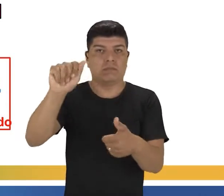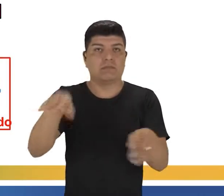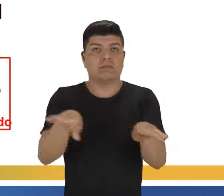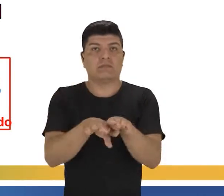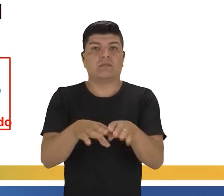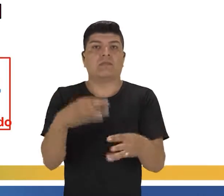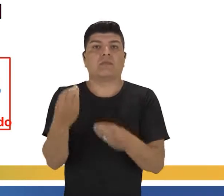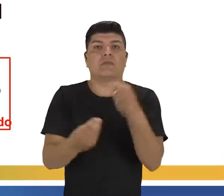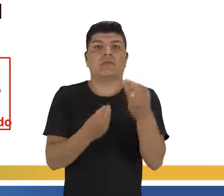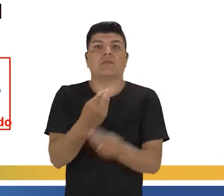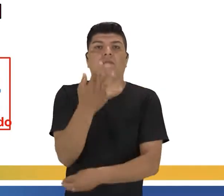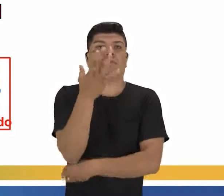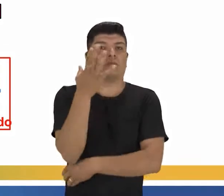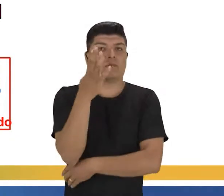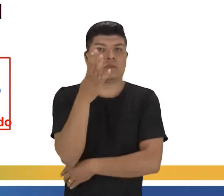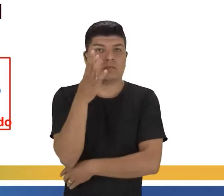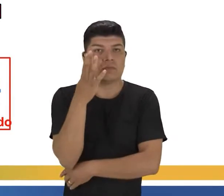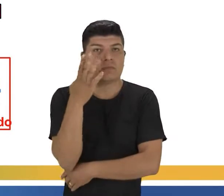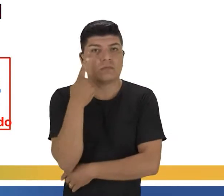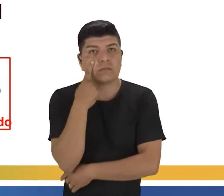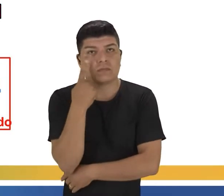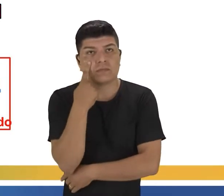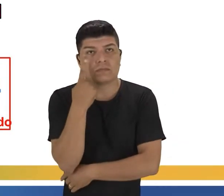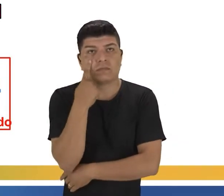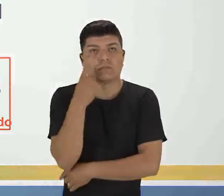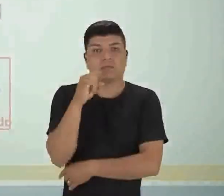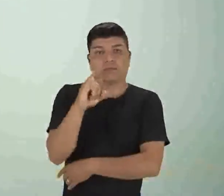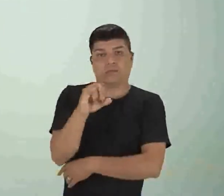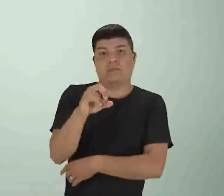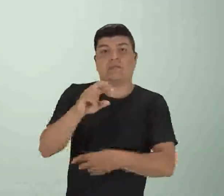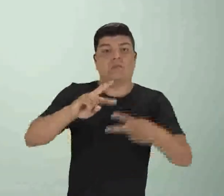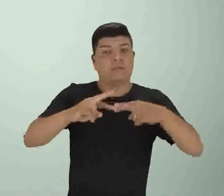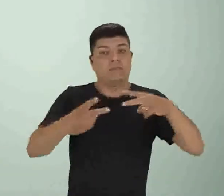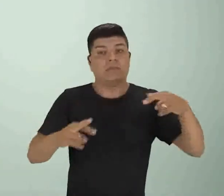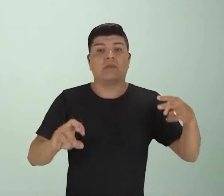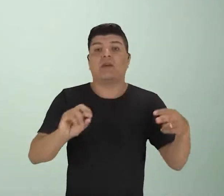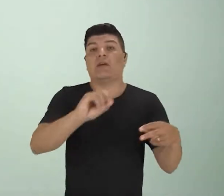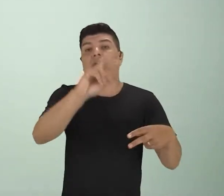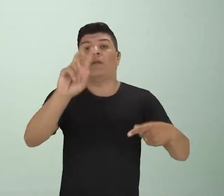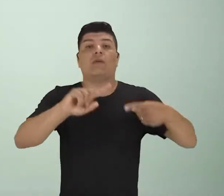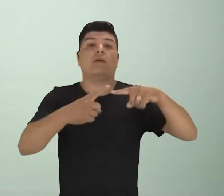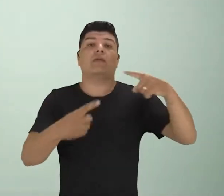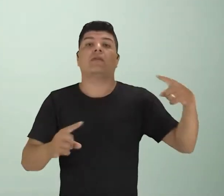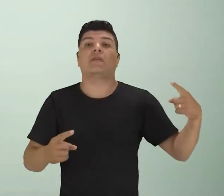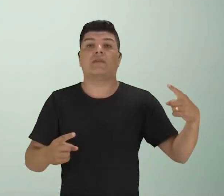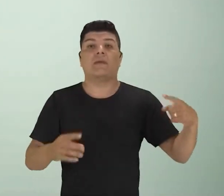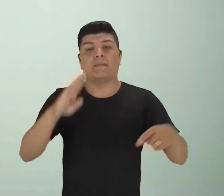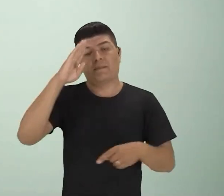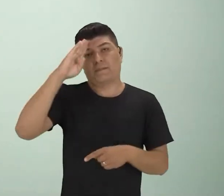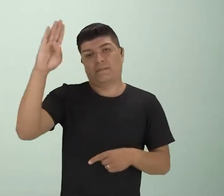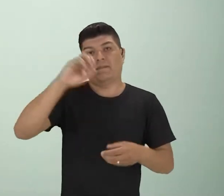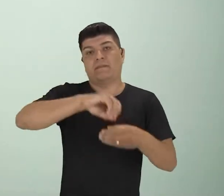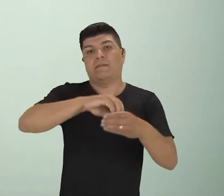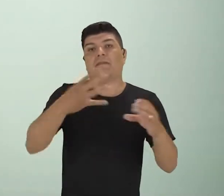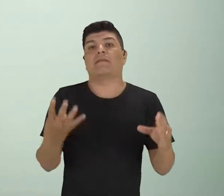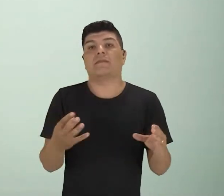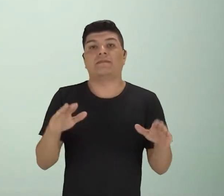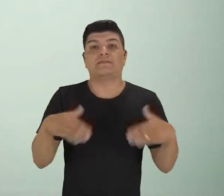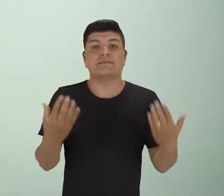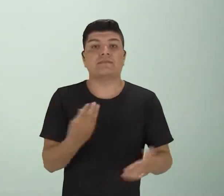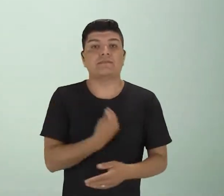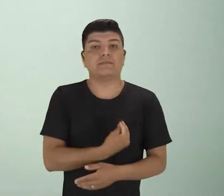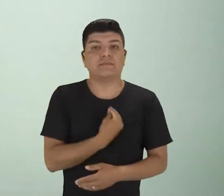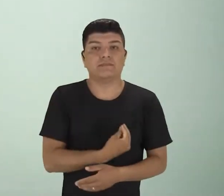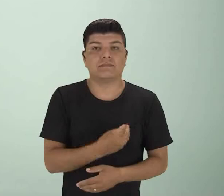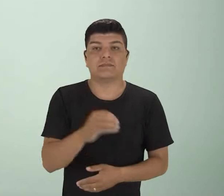identificar se aquela leitura é um DNA ou um RNA? Pela principal característica, que é a presença